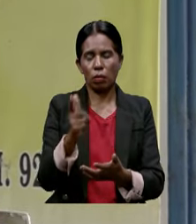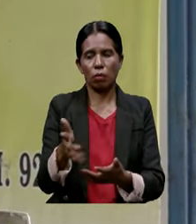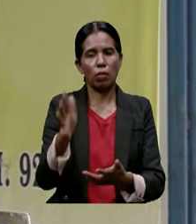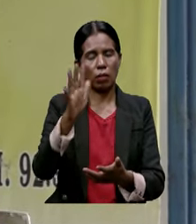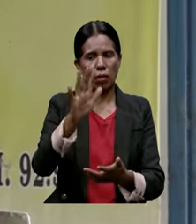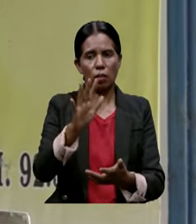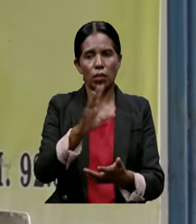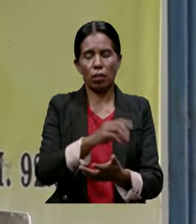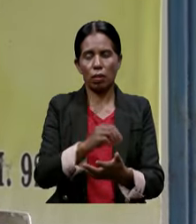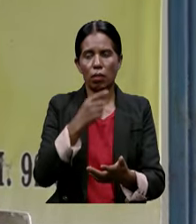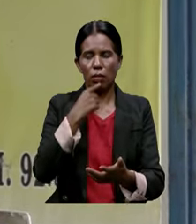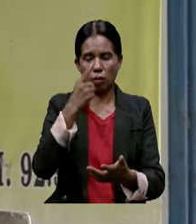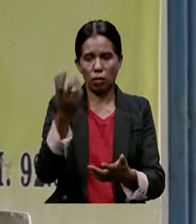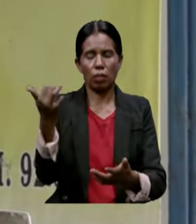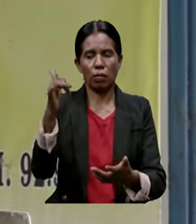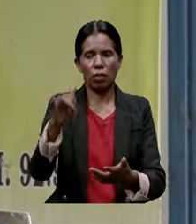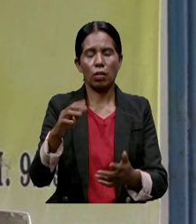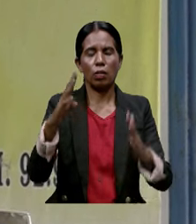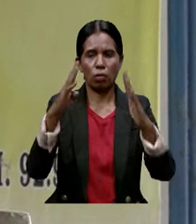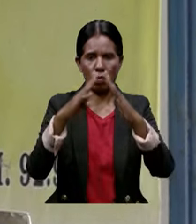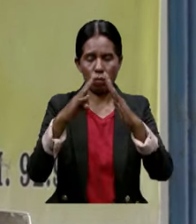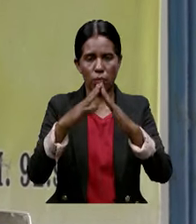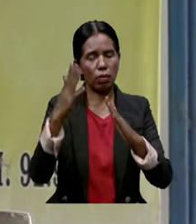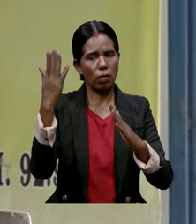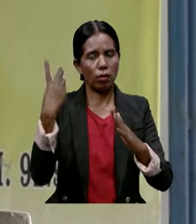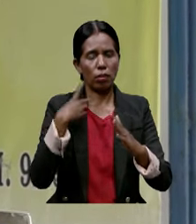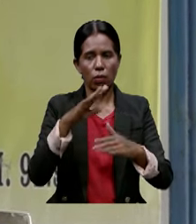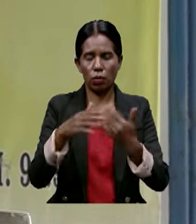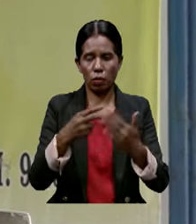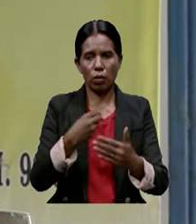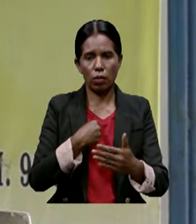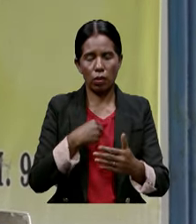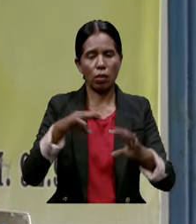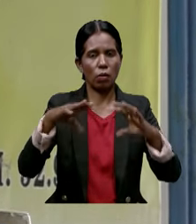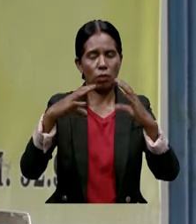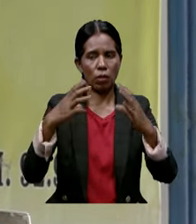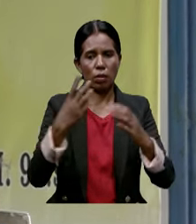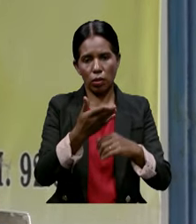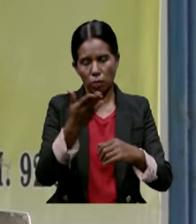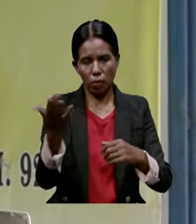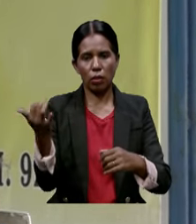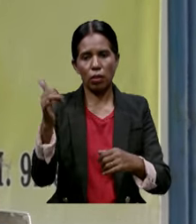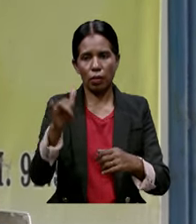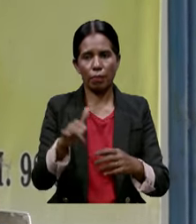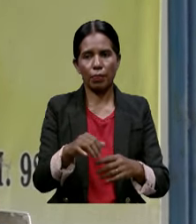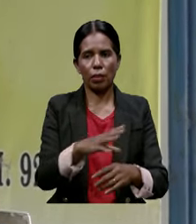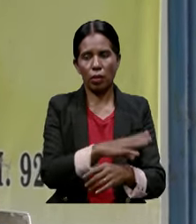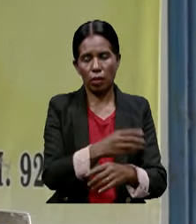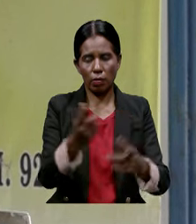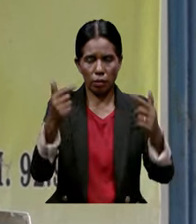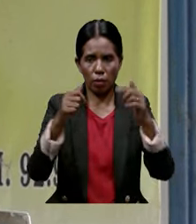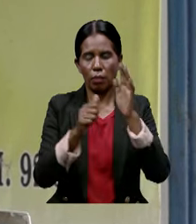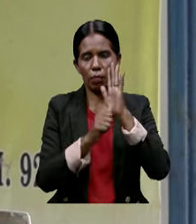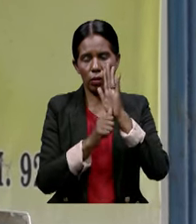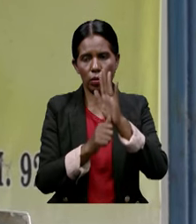né? A recomenda vai ser a cada uma, né? E está o que é, e a comissão está boa de ser. O que me